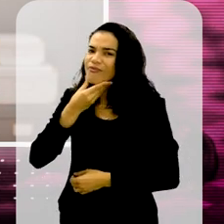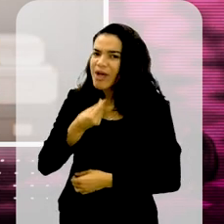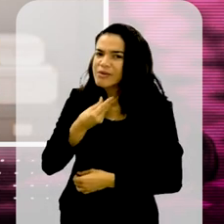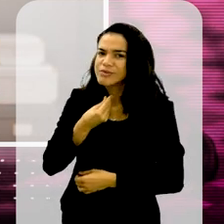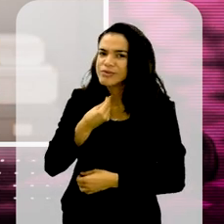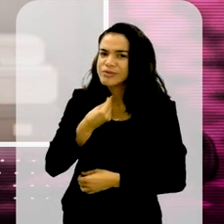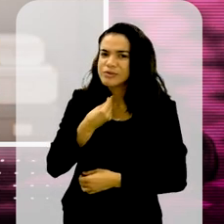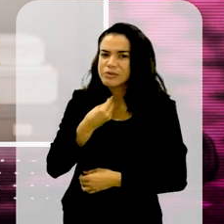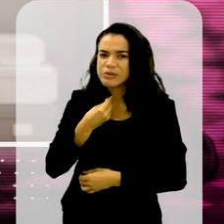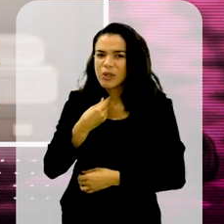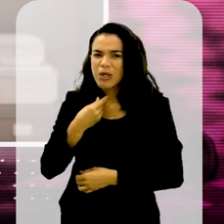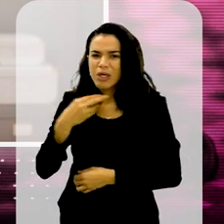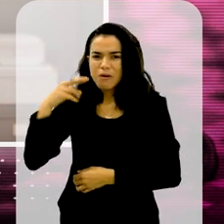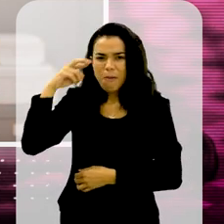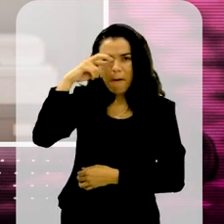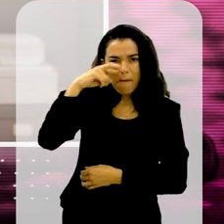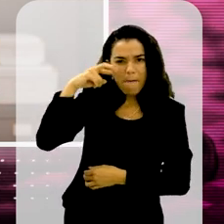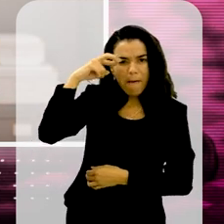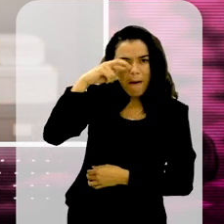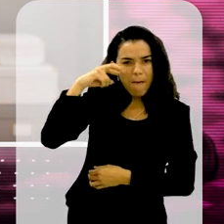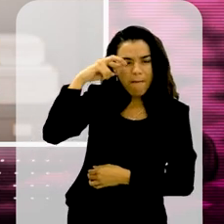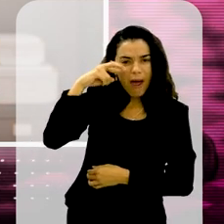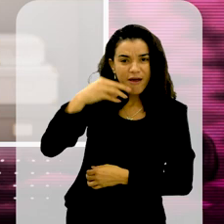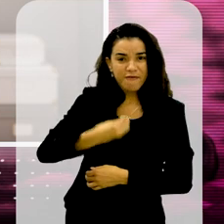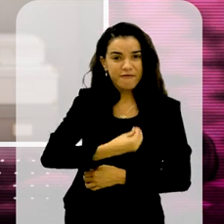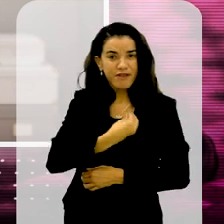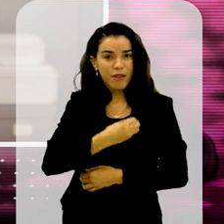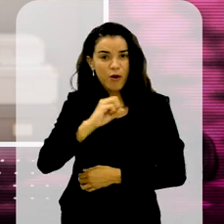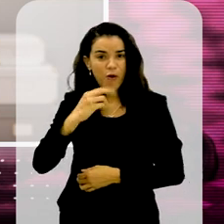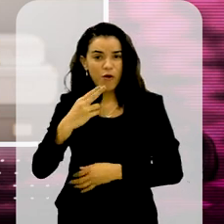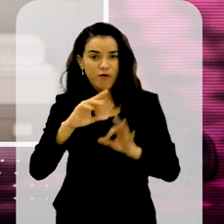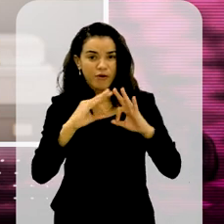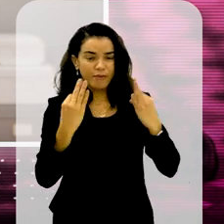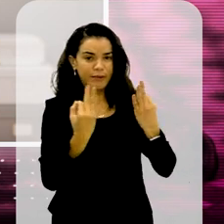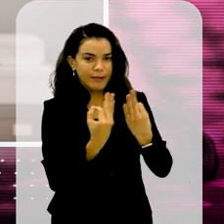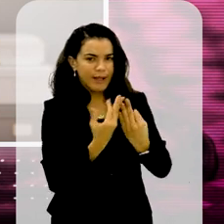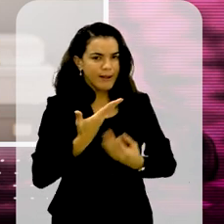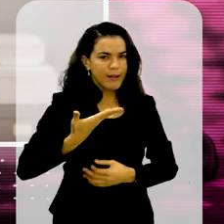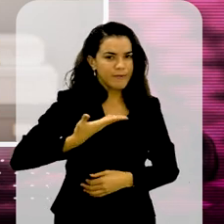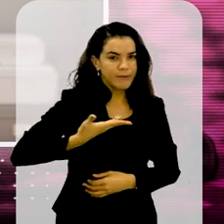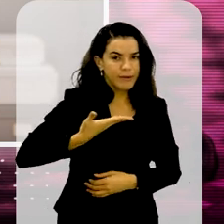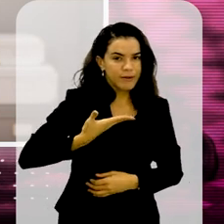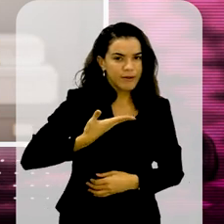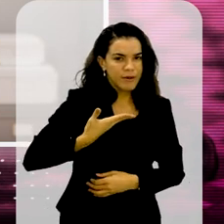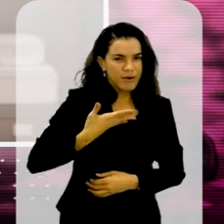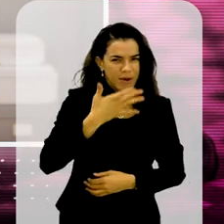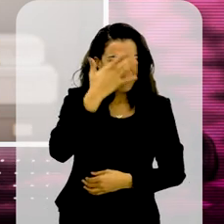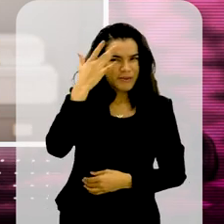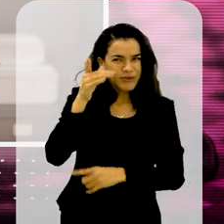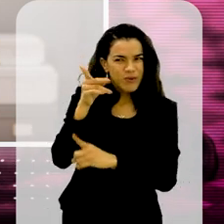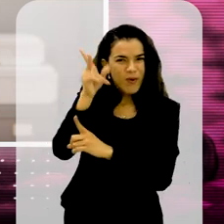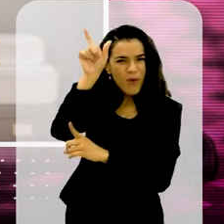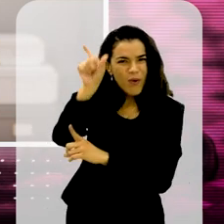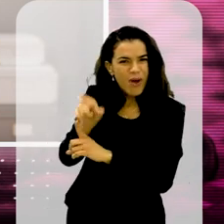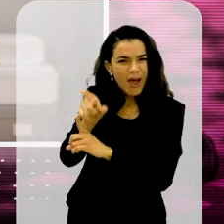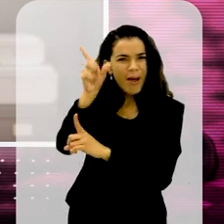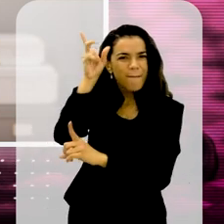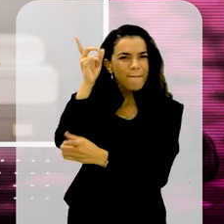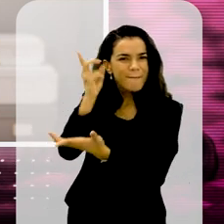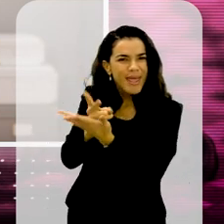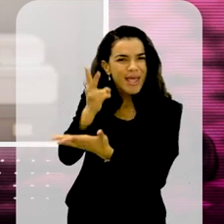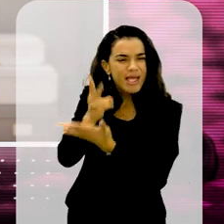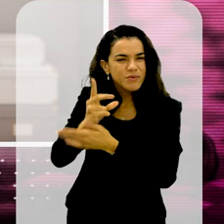falsos que acompanham a sua rotina, a de seus familiares ou amigos. Notar que uma pessoa está sempre no